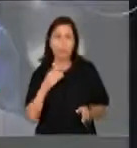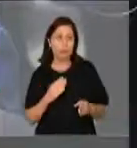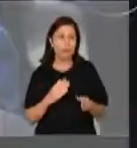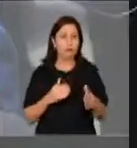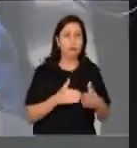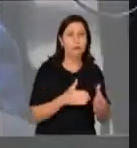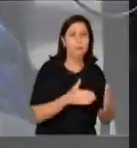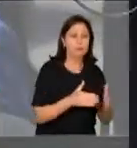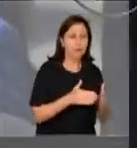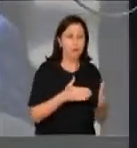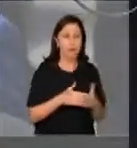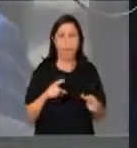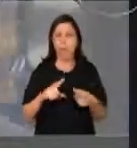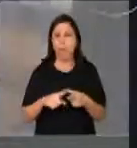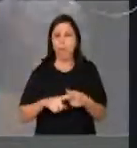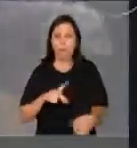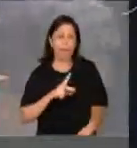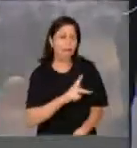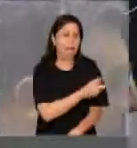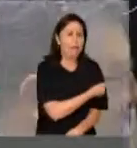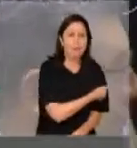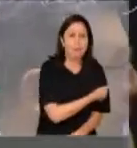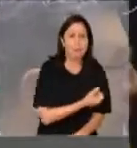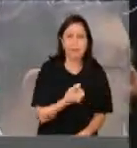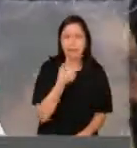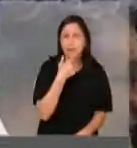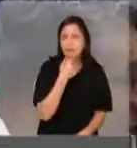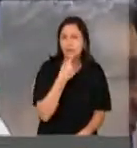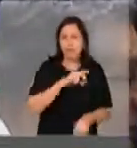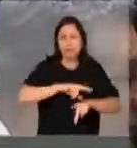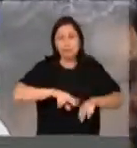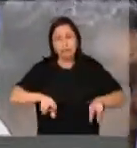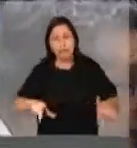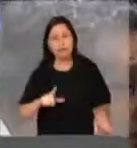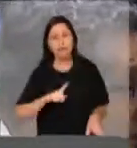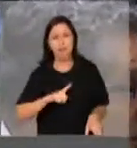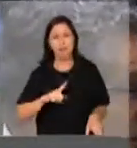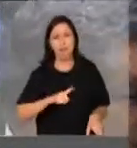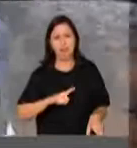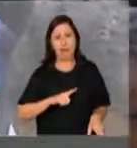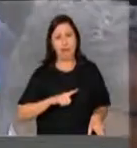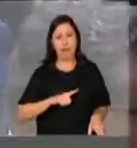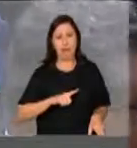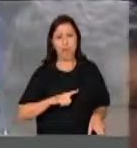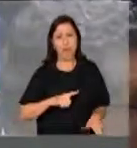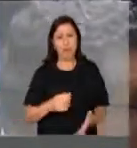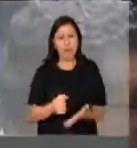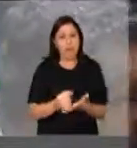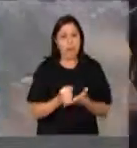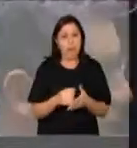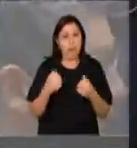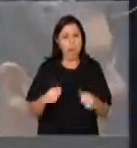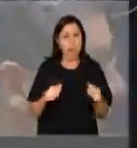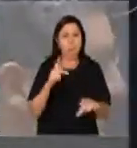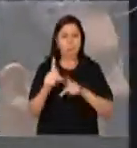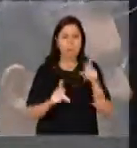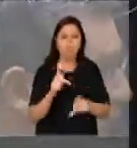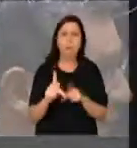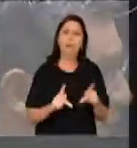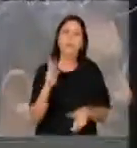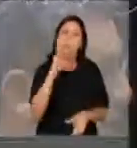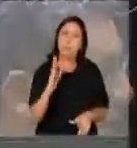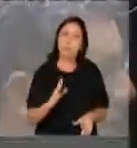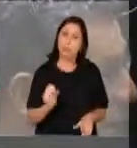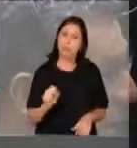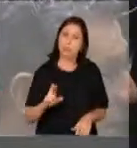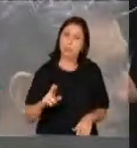vacinas produzidos pela Fiocruz. E a gente não pode deixar também que haja um aumento nos custos de tratamento da população brasileira pelo SUS.